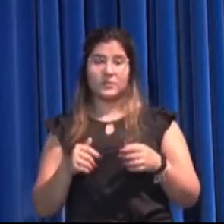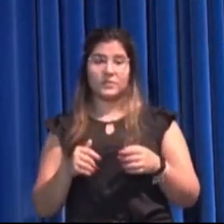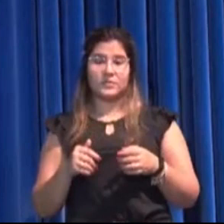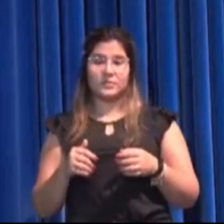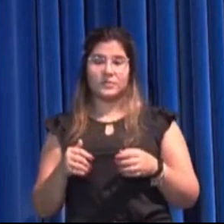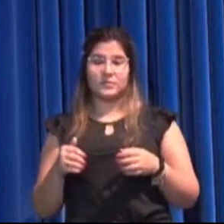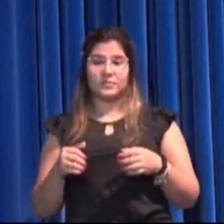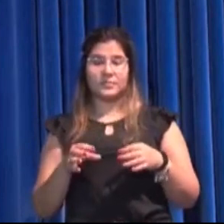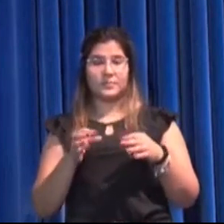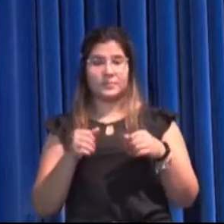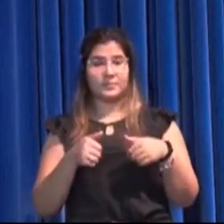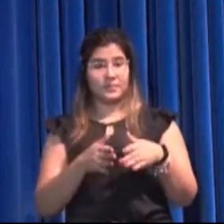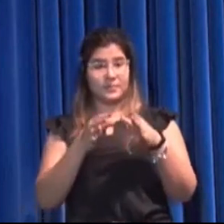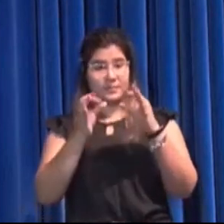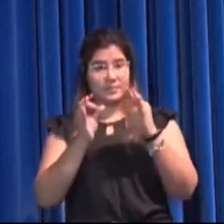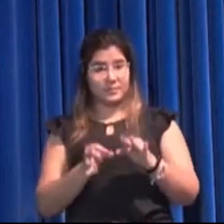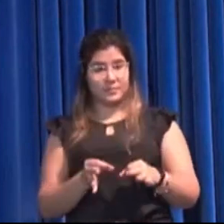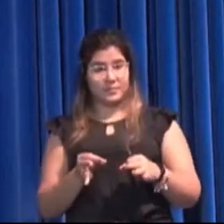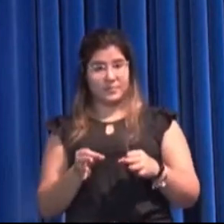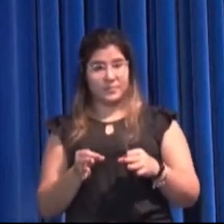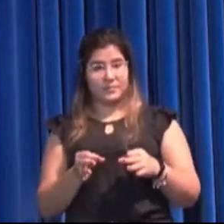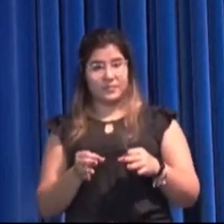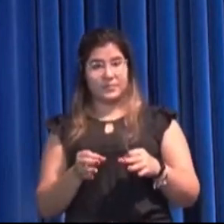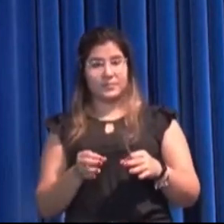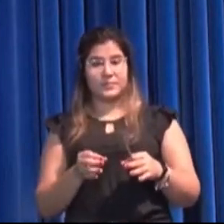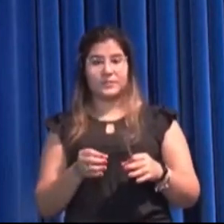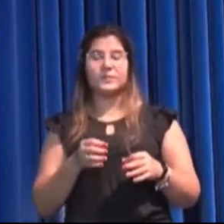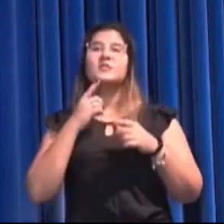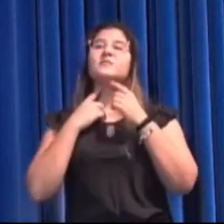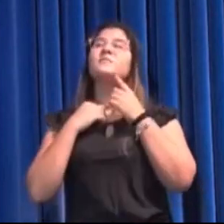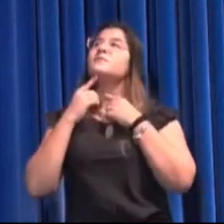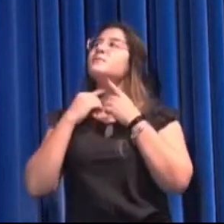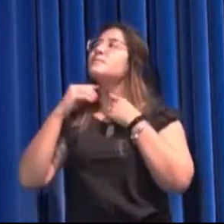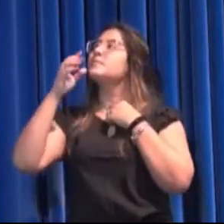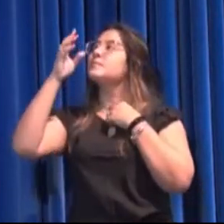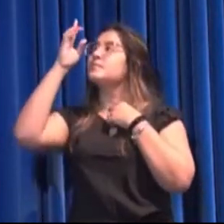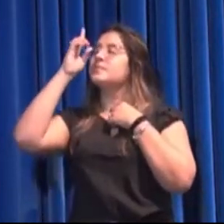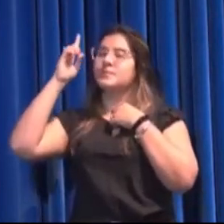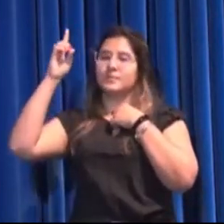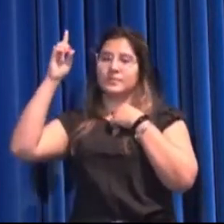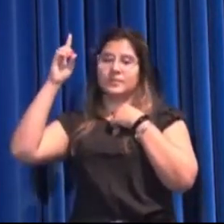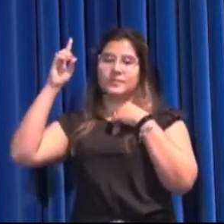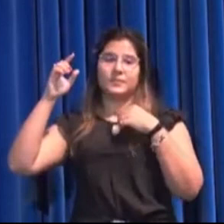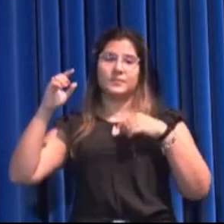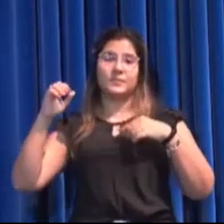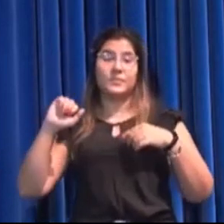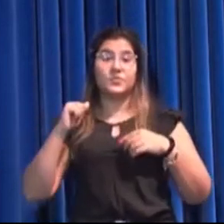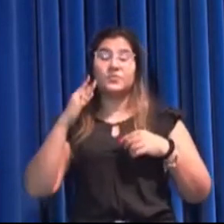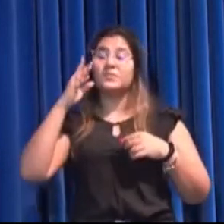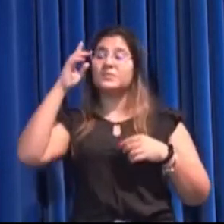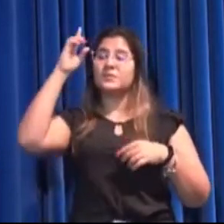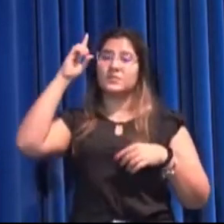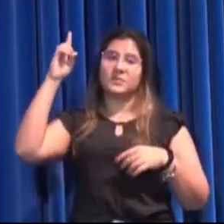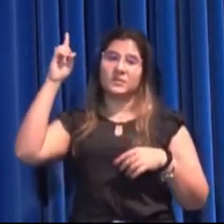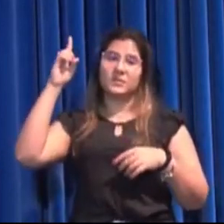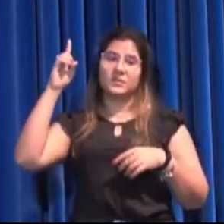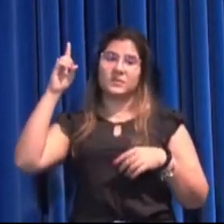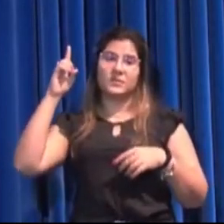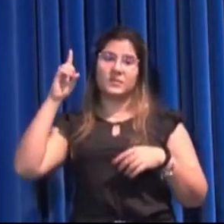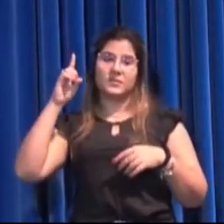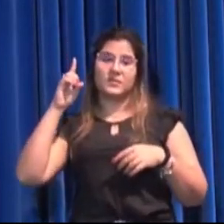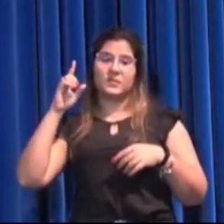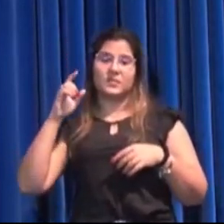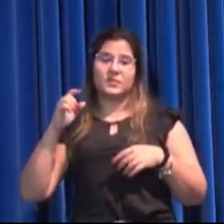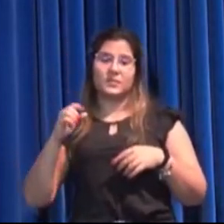certo, que é coincidir com a vontade do Pai. Quando é que Deus atende